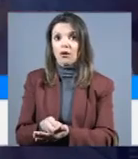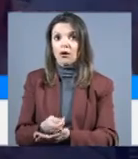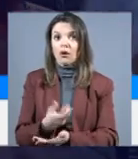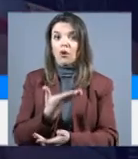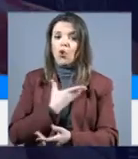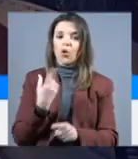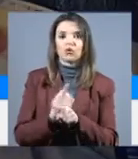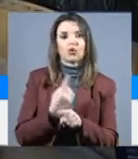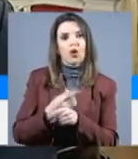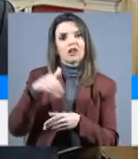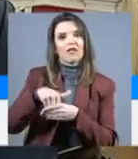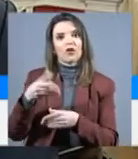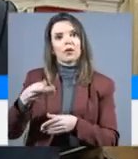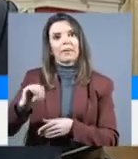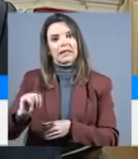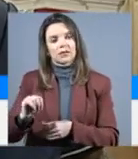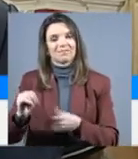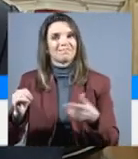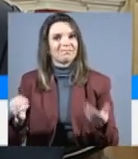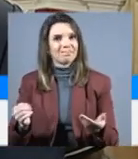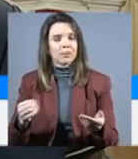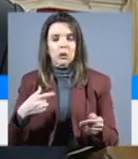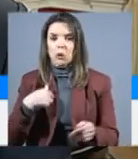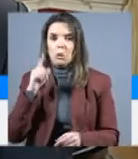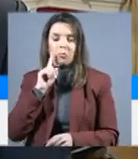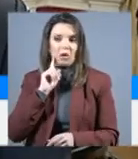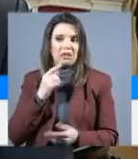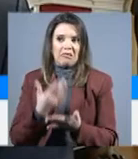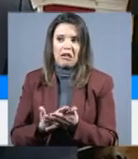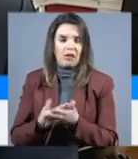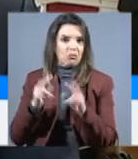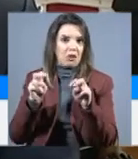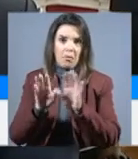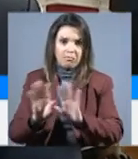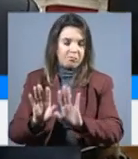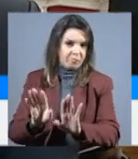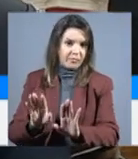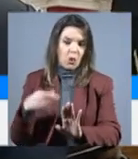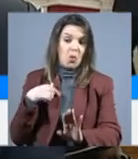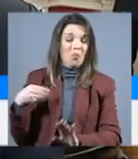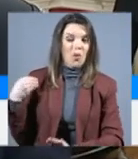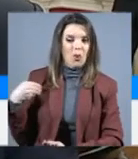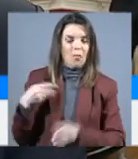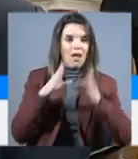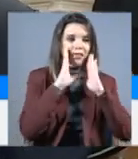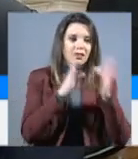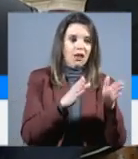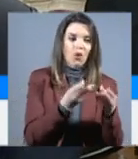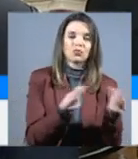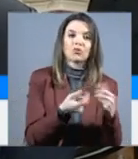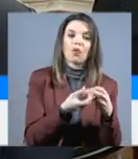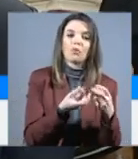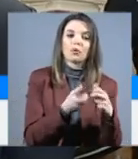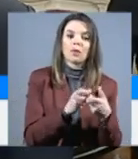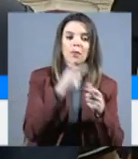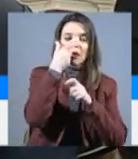votarem no PS. Nem sequer vou dar grande importância ao tema, porque estou muito mais preocupado e focado na resolução dos problemas dos